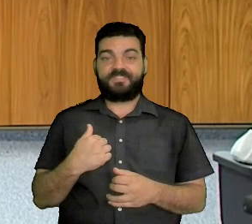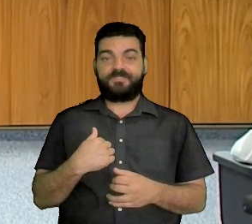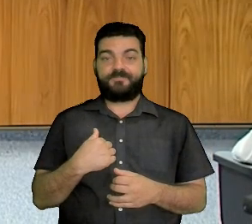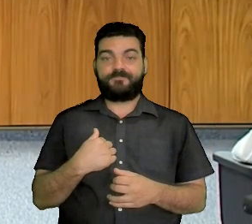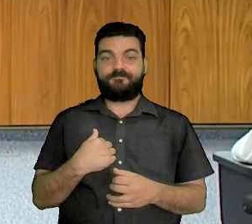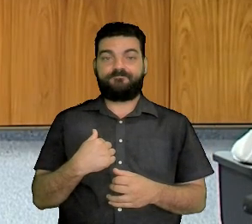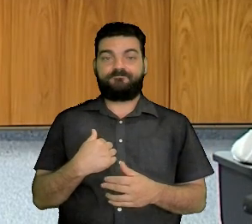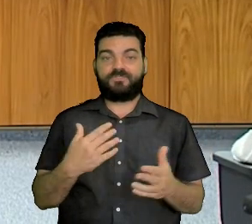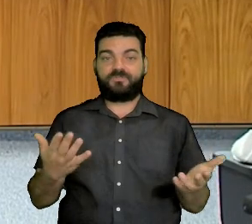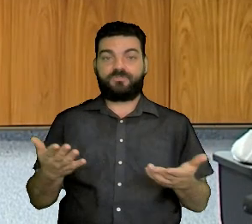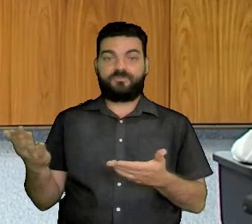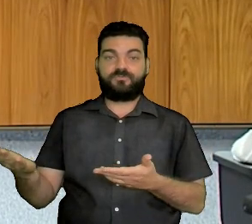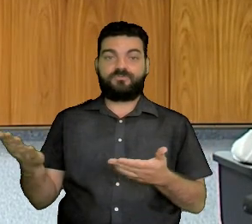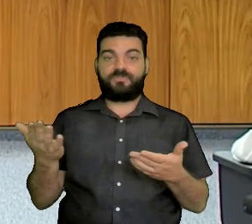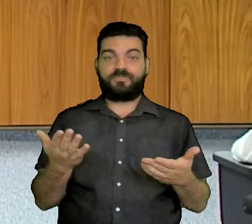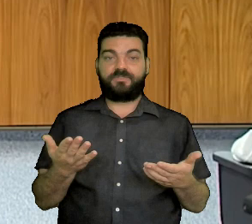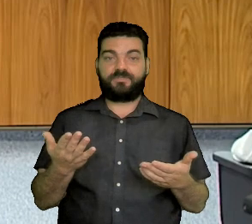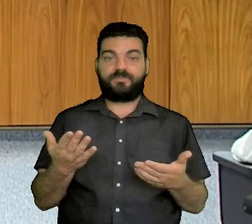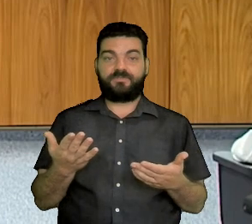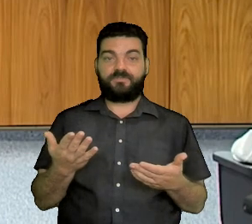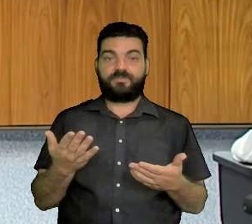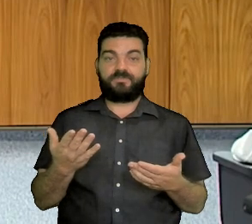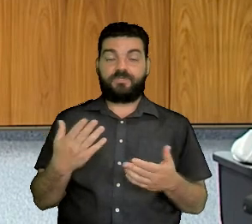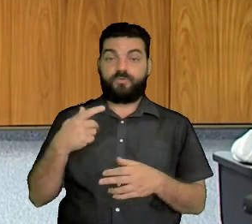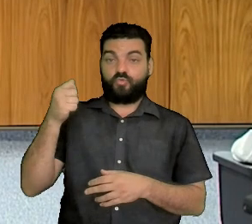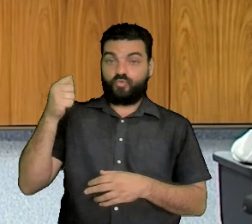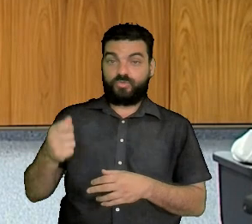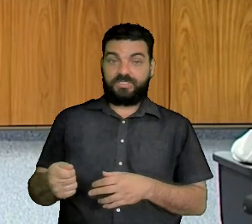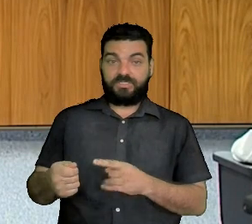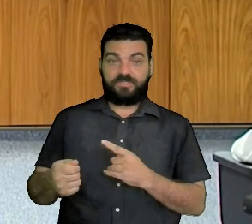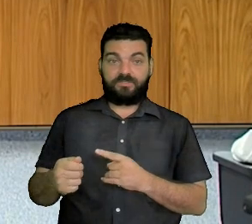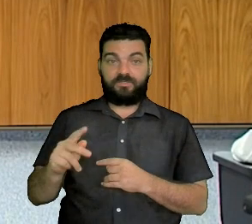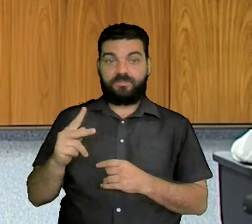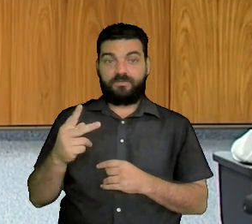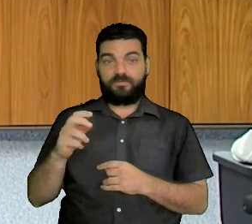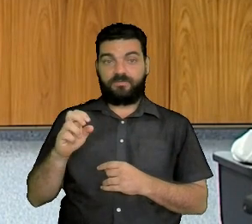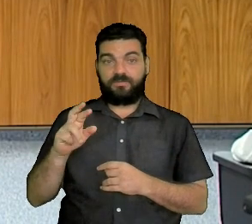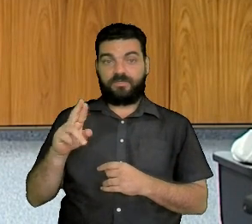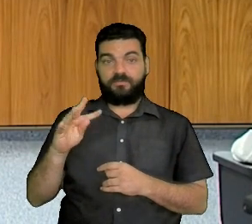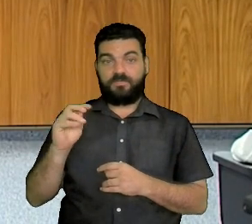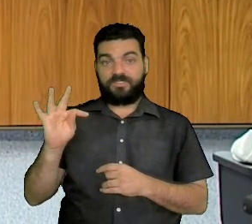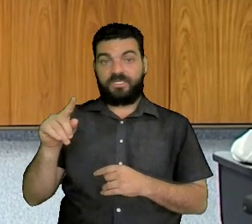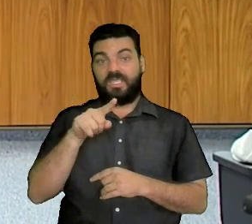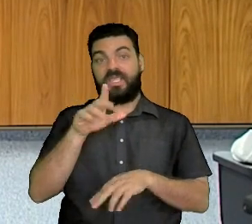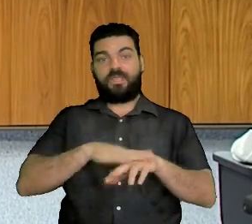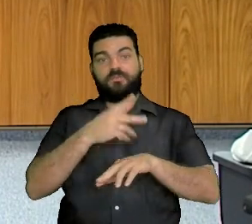a palavra ao juiz Herbert, que conduzirá